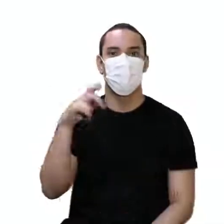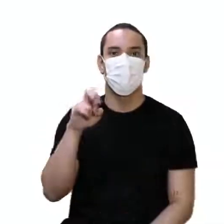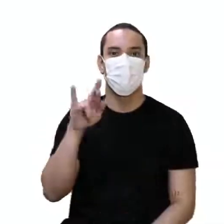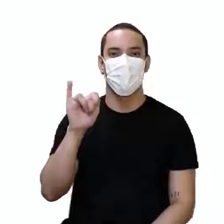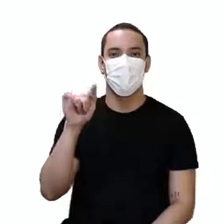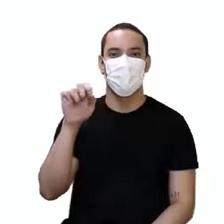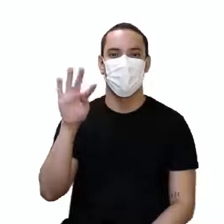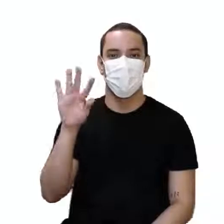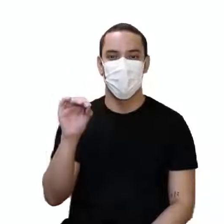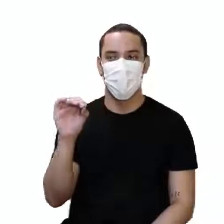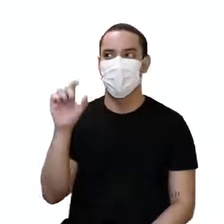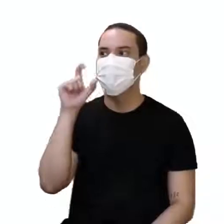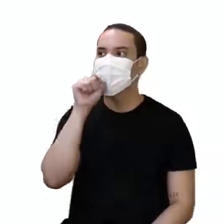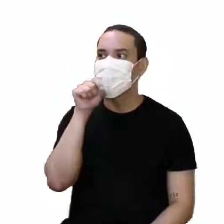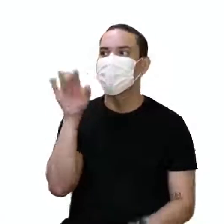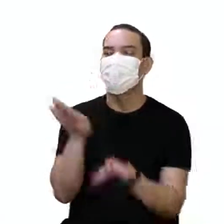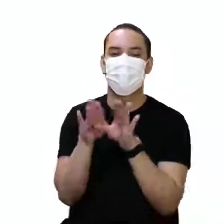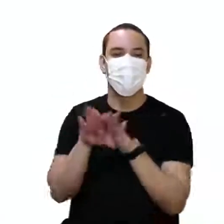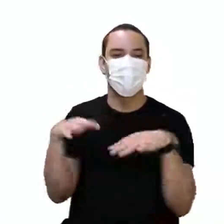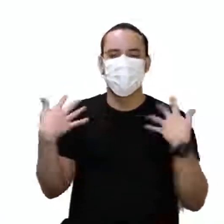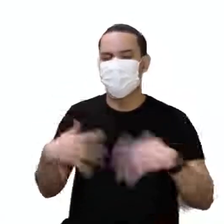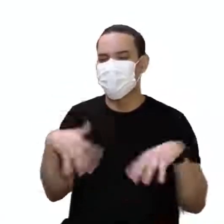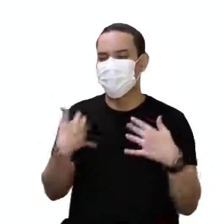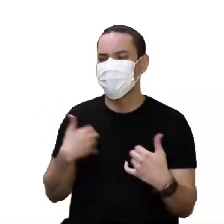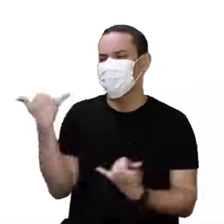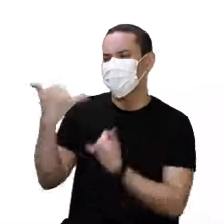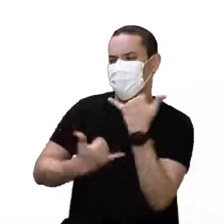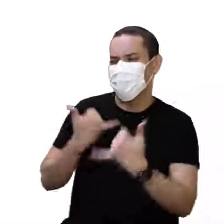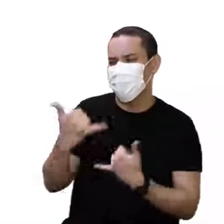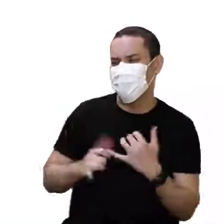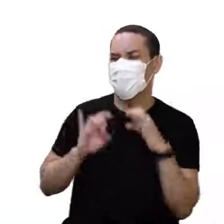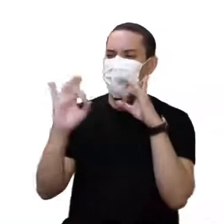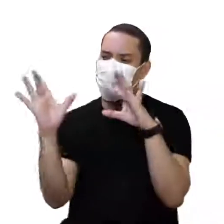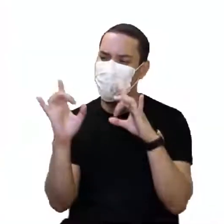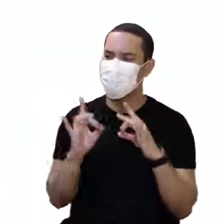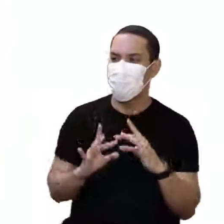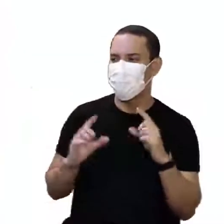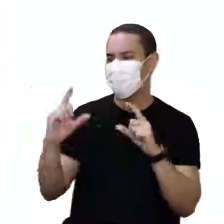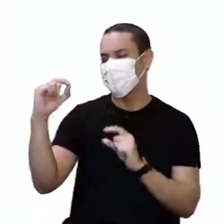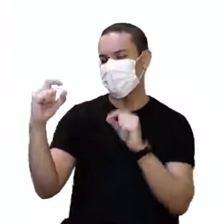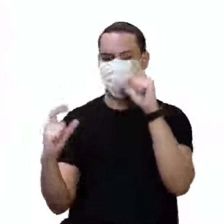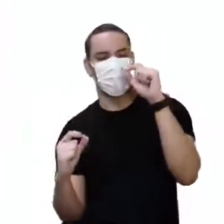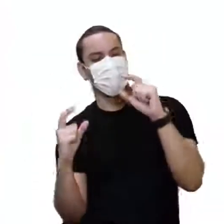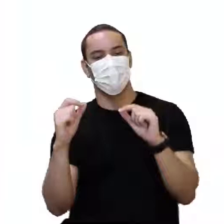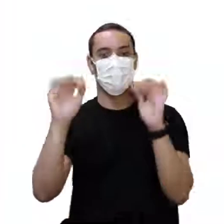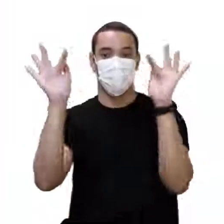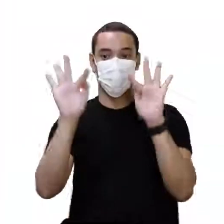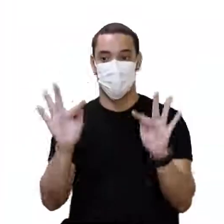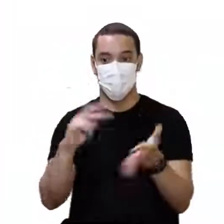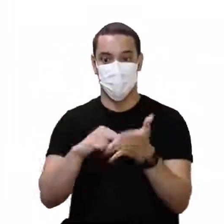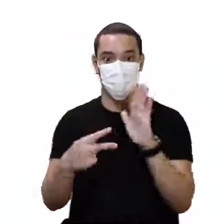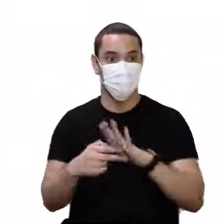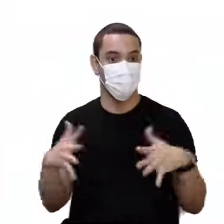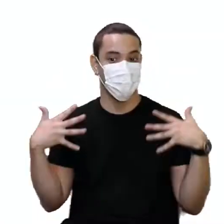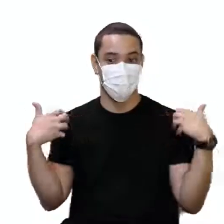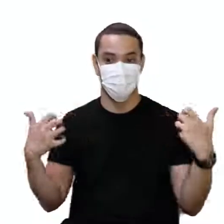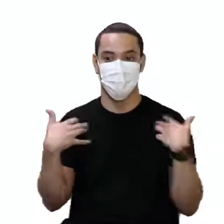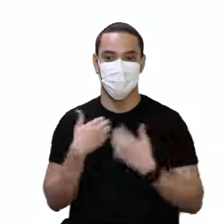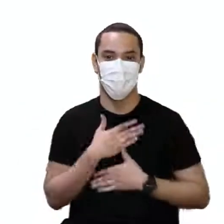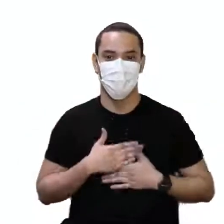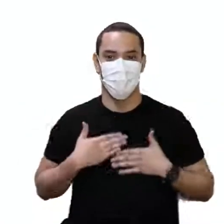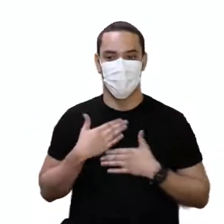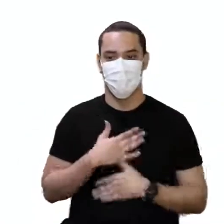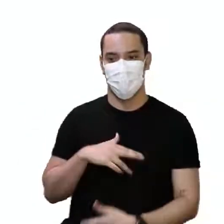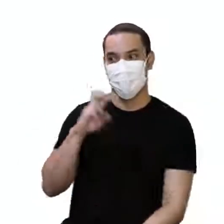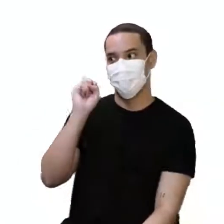piram quando vê uma árvore frutífera, né? E fica naquela brincadeira, naquela algazarra. É uma alegria bem gostosa e bonita